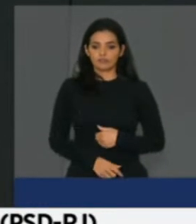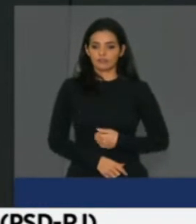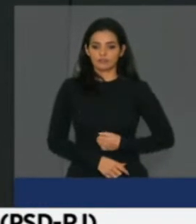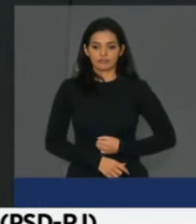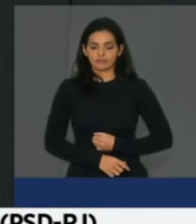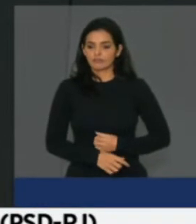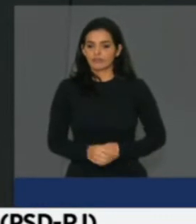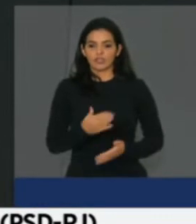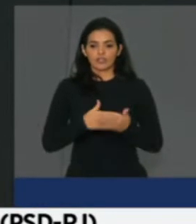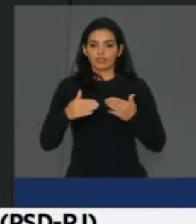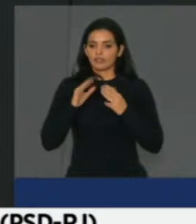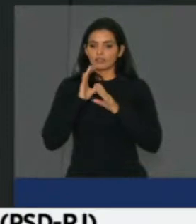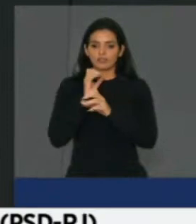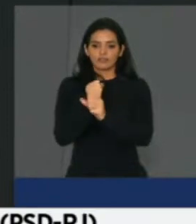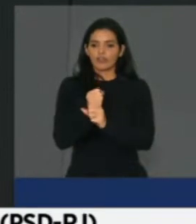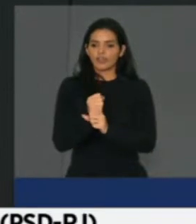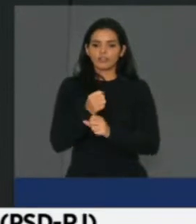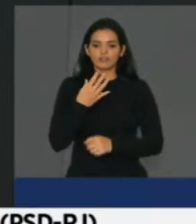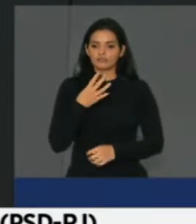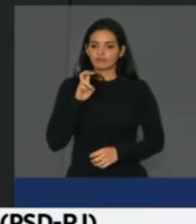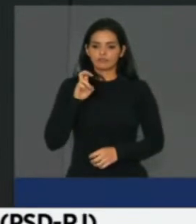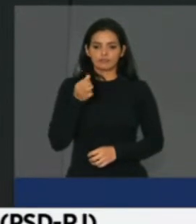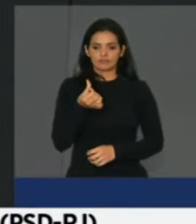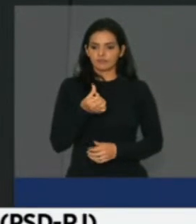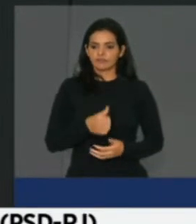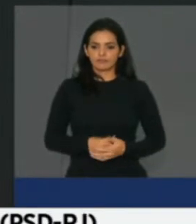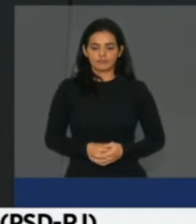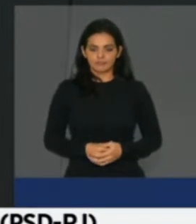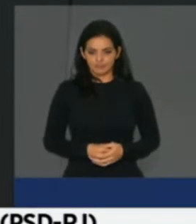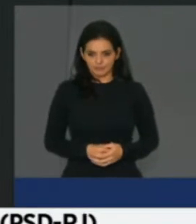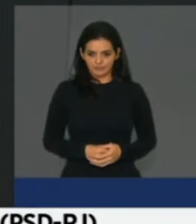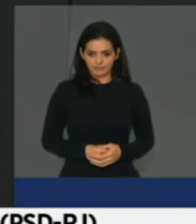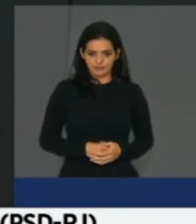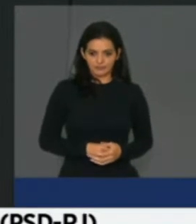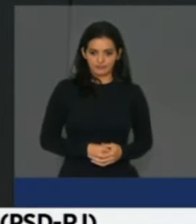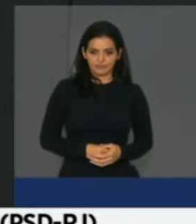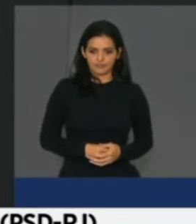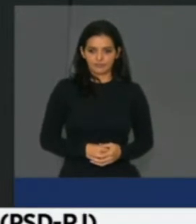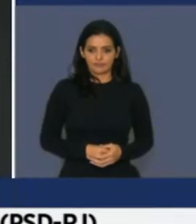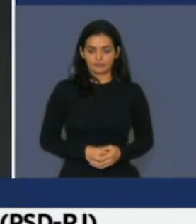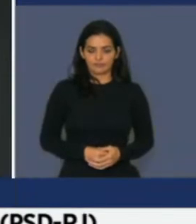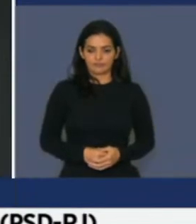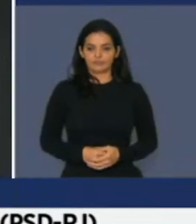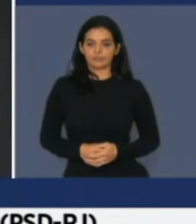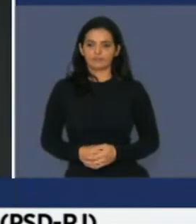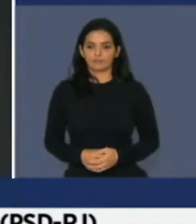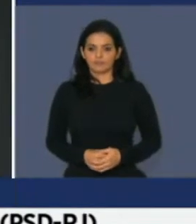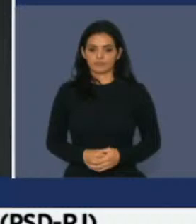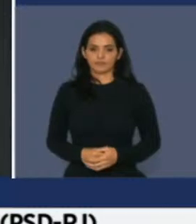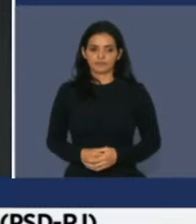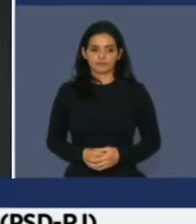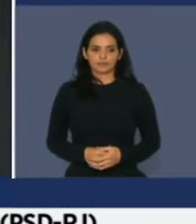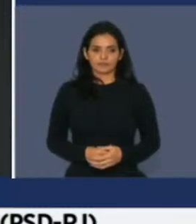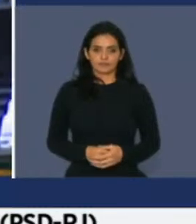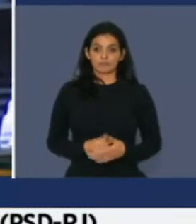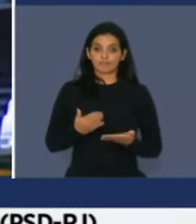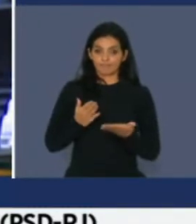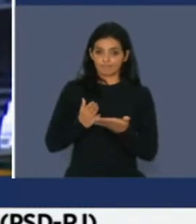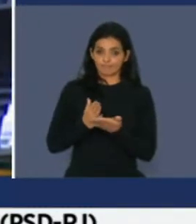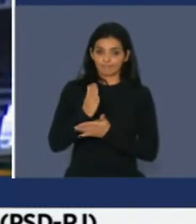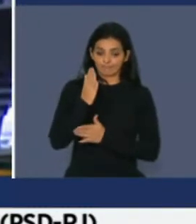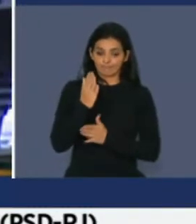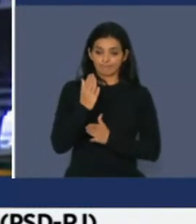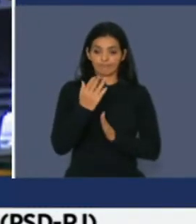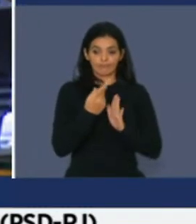Total, 456. Artigo 17.1, quórum, 457. Está aprovado o projeto